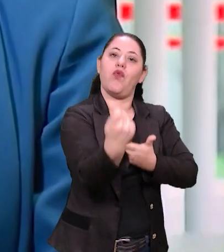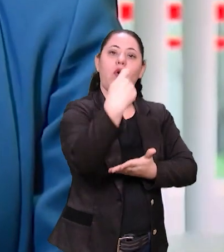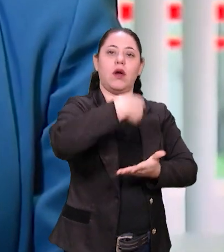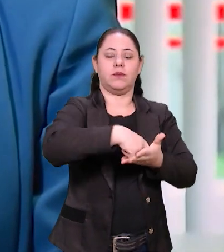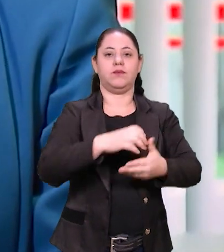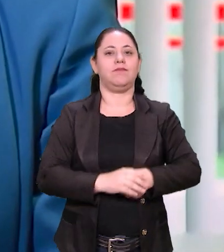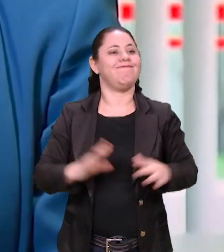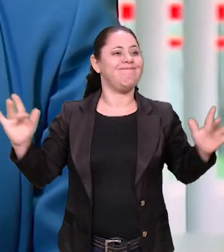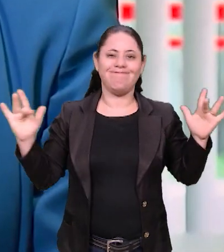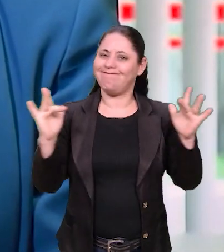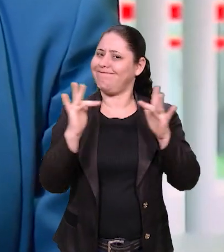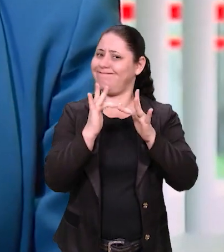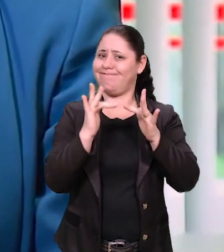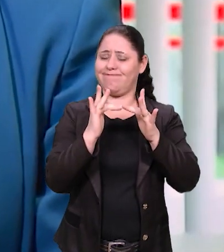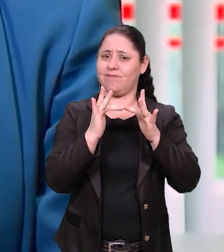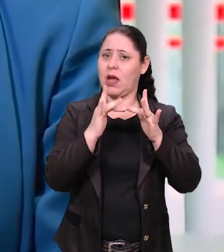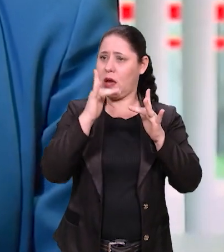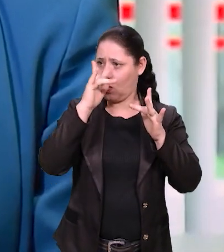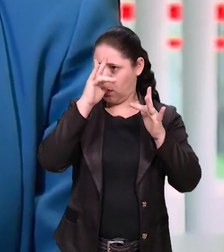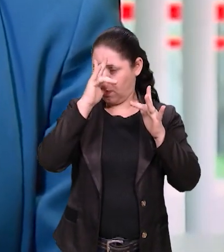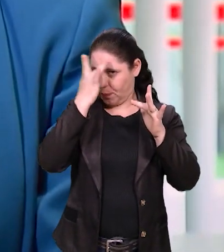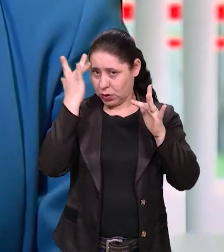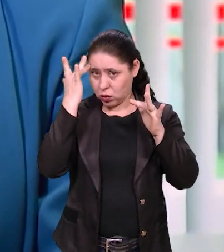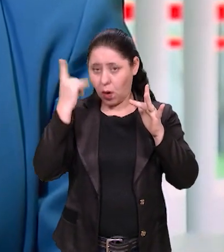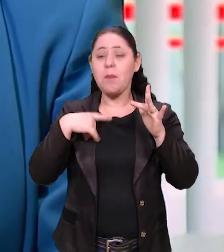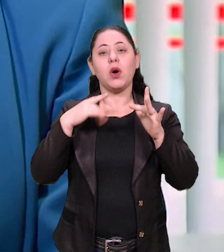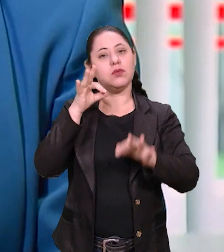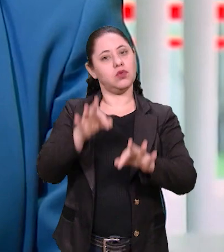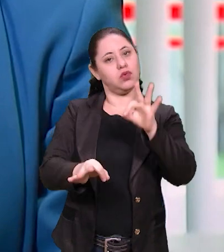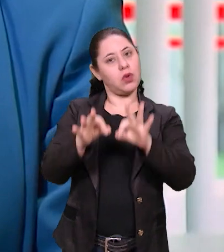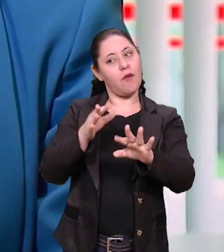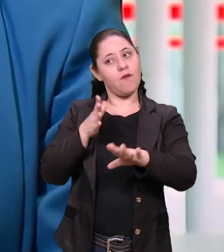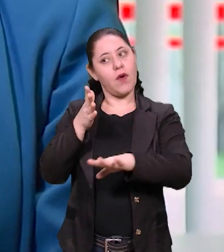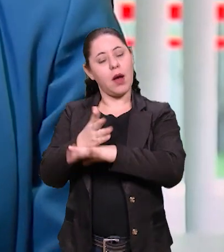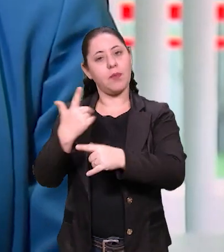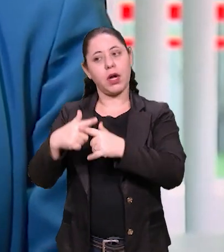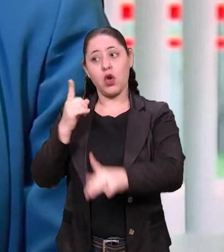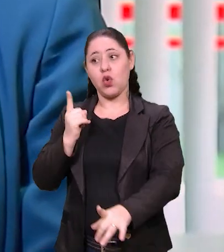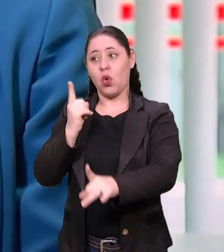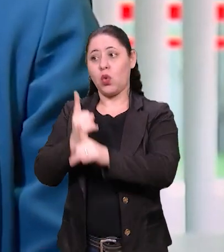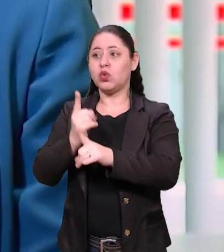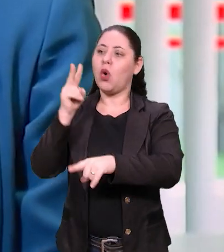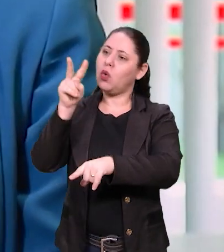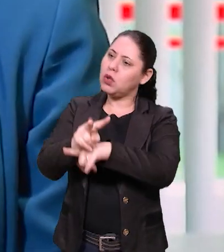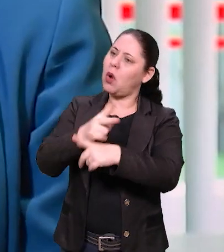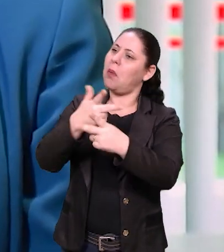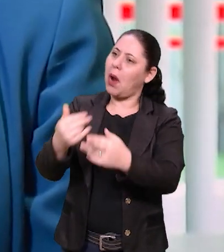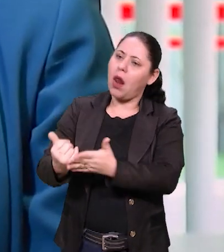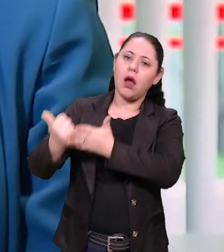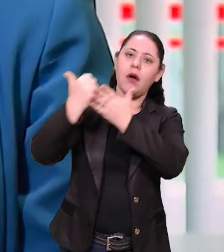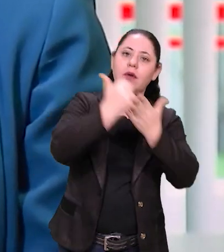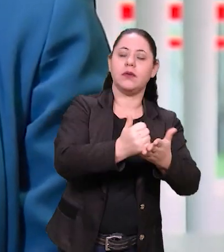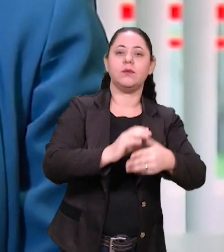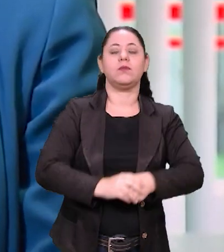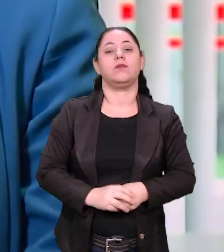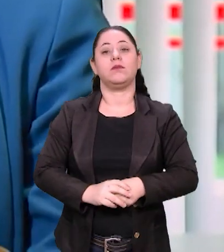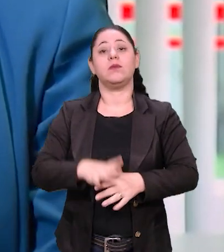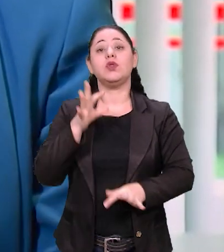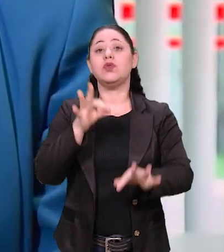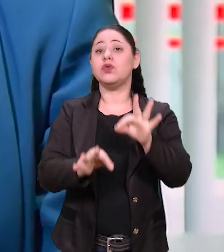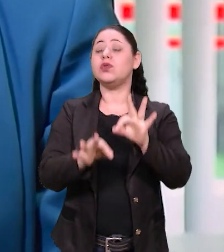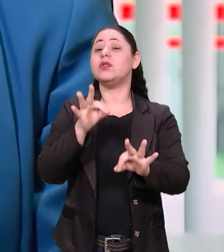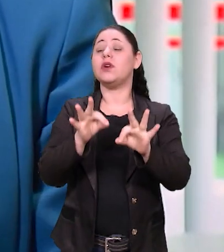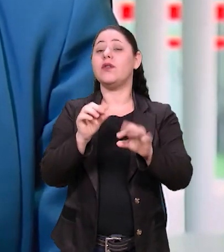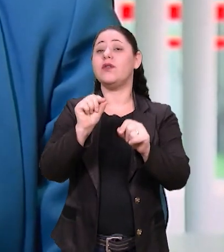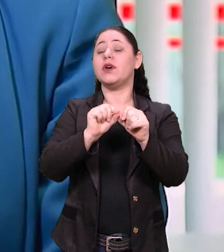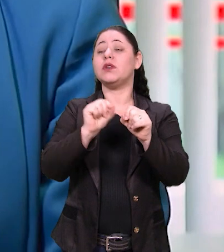havendo consenso entre as partes, o descobridor ele poderá acionar o judiciário. E quais são os critérios que o judiciário irá